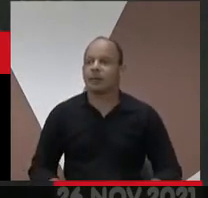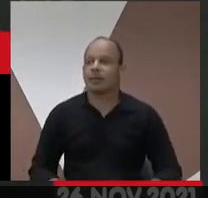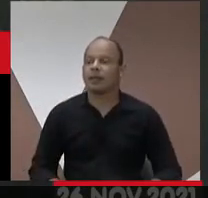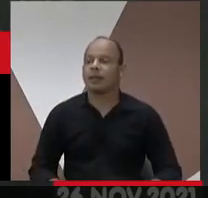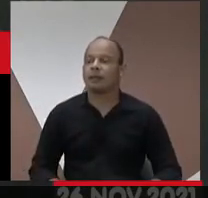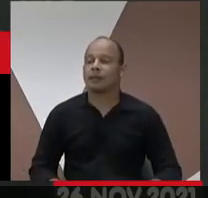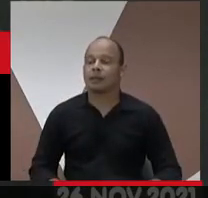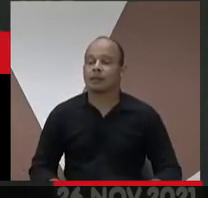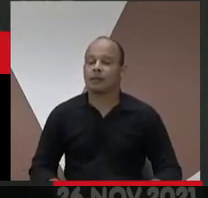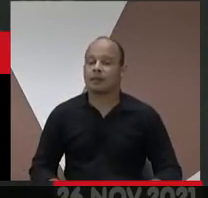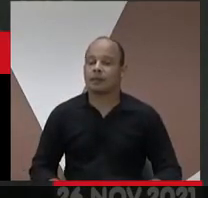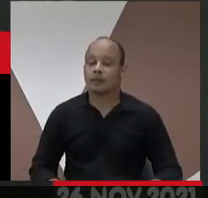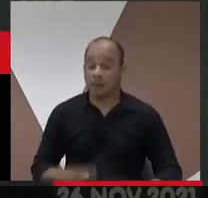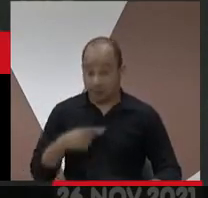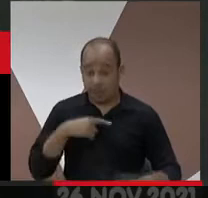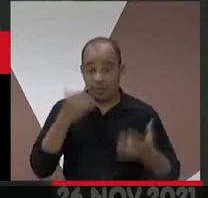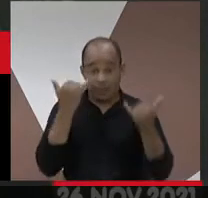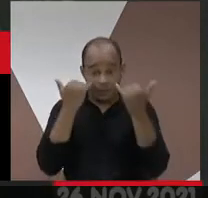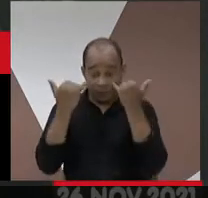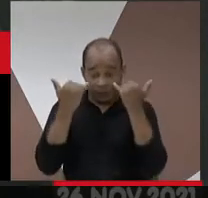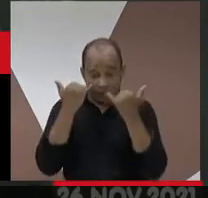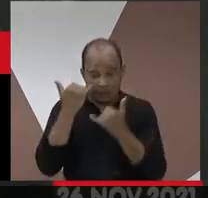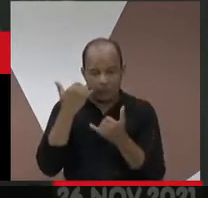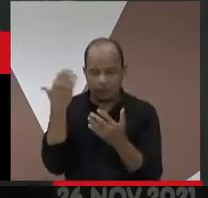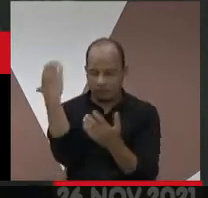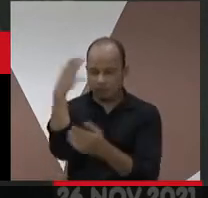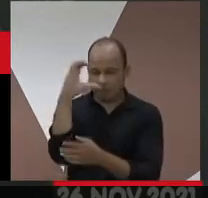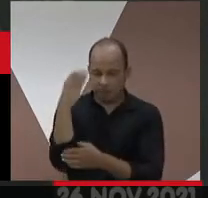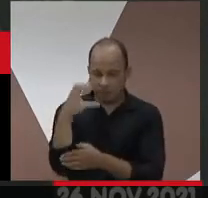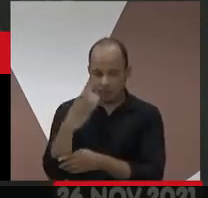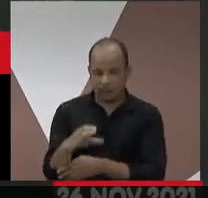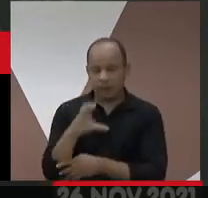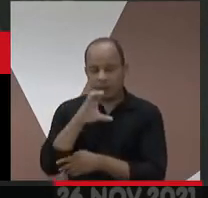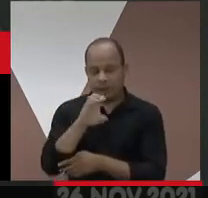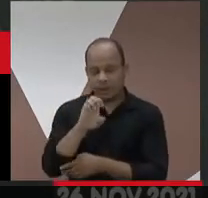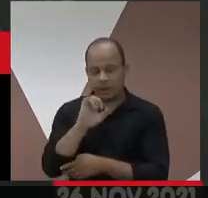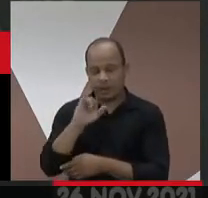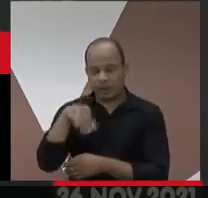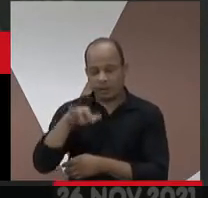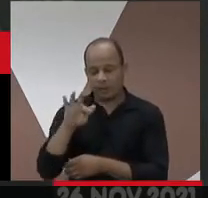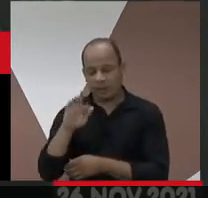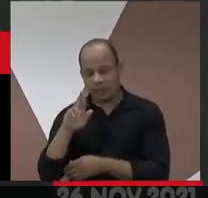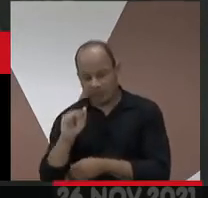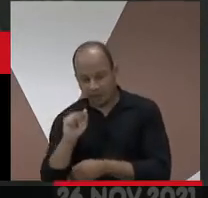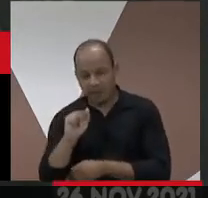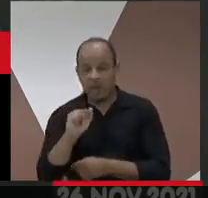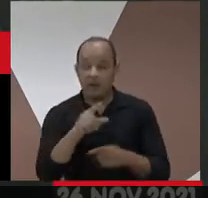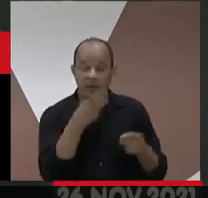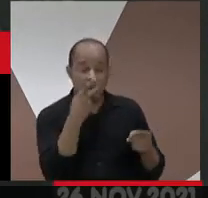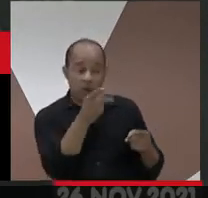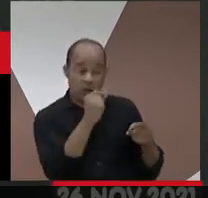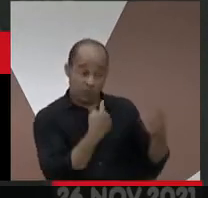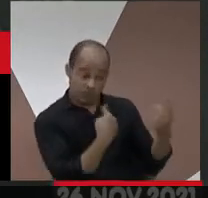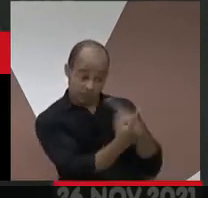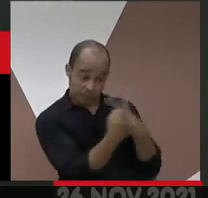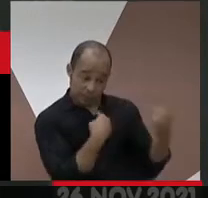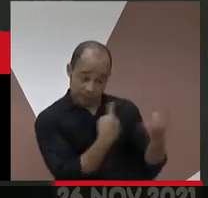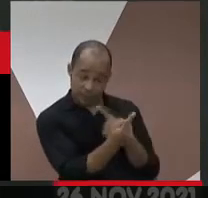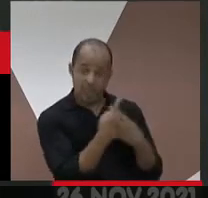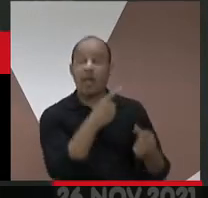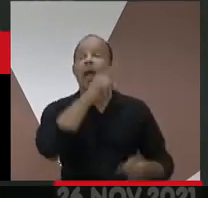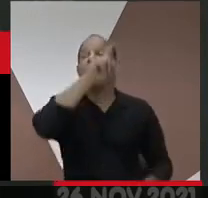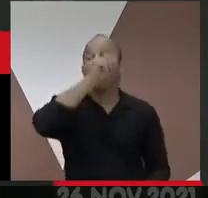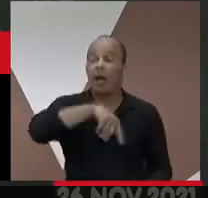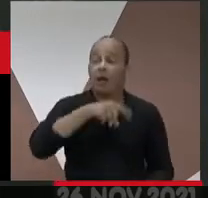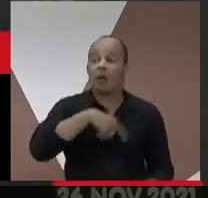Conforme informações disponibilizadas pela CEINFRA, o Rodoanel foi projetado para ser uma rodovia privatizada, com mais de 100